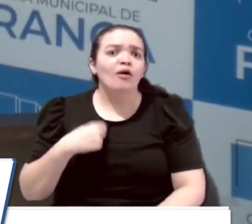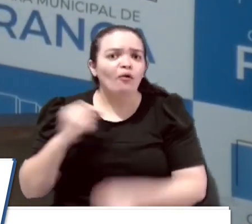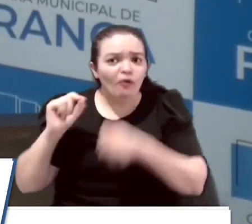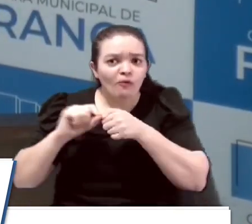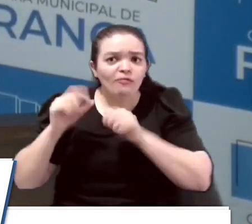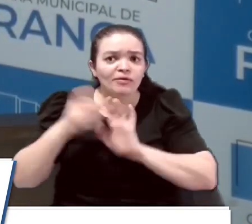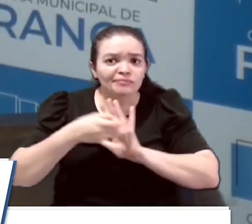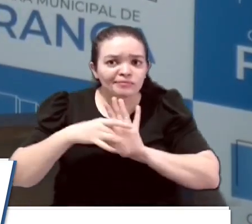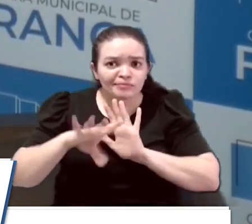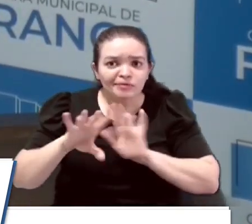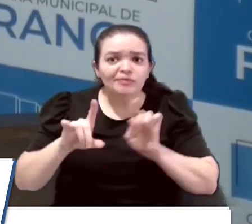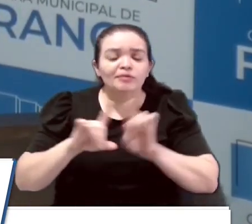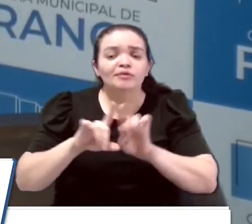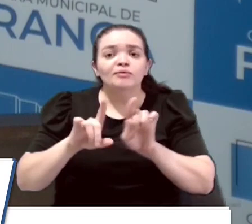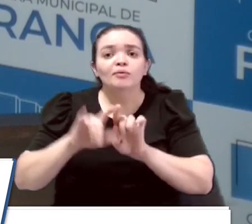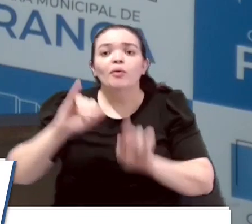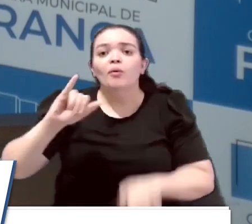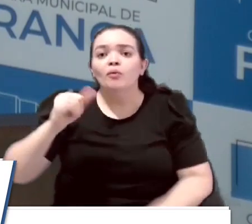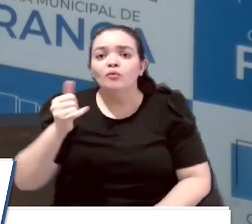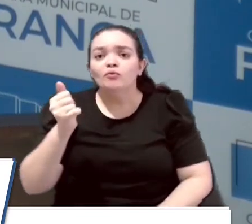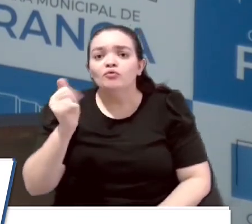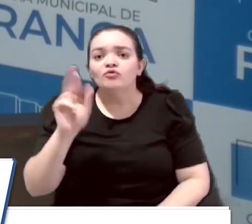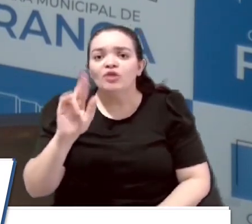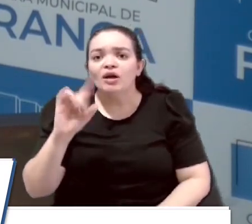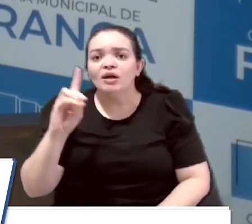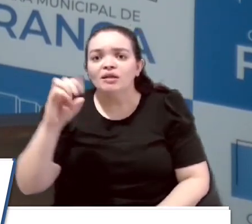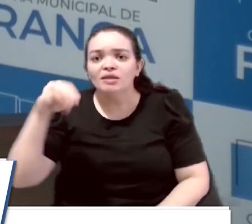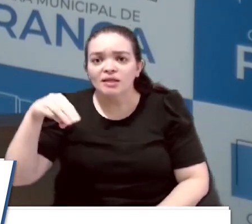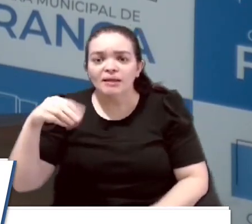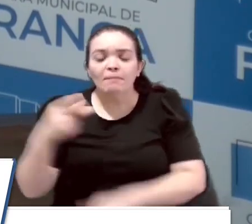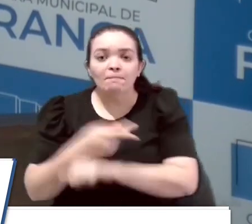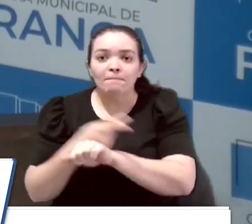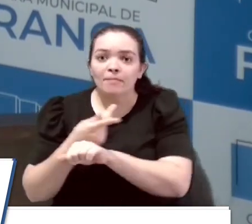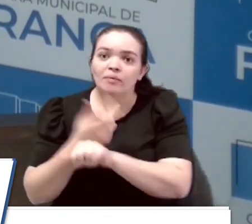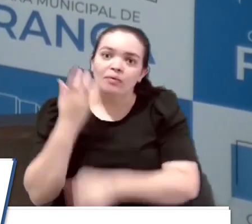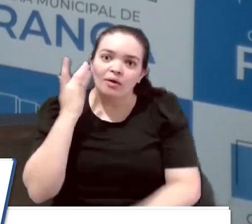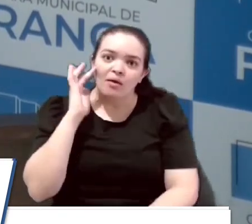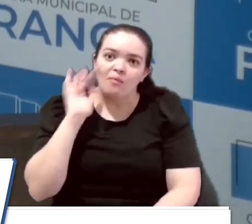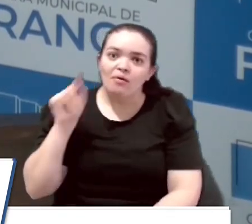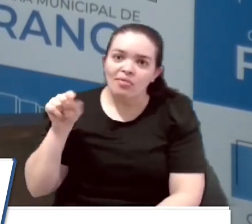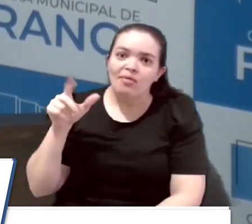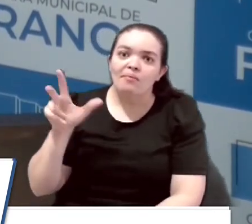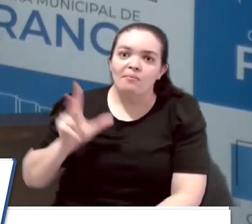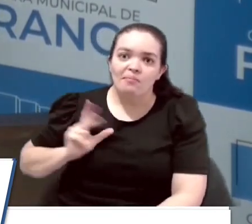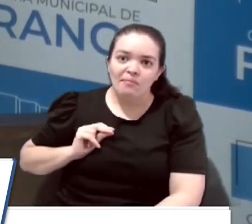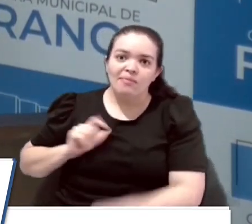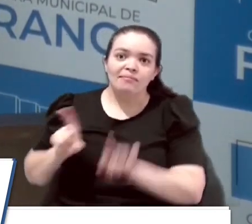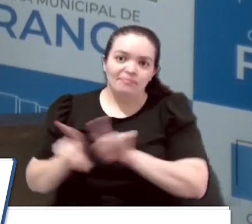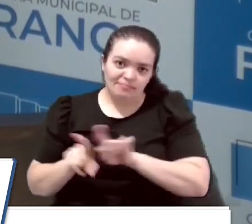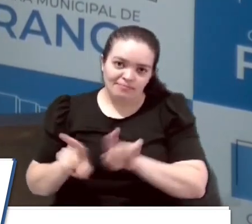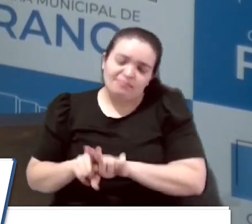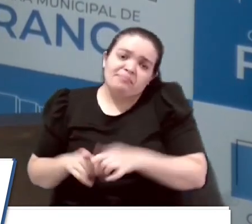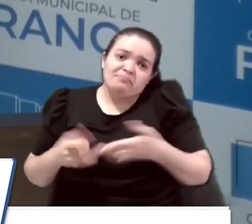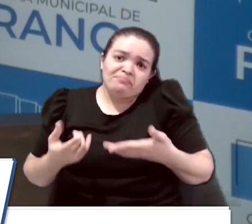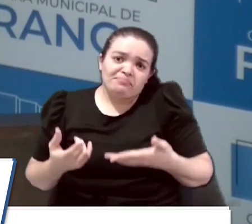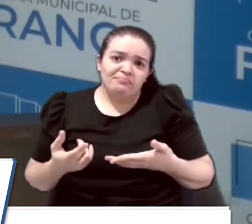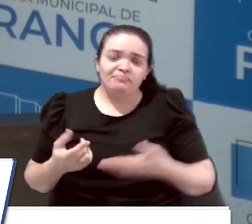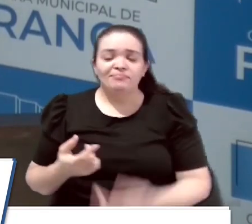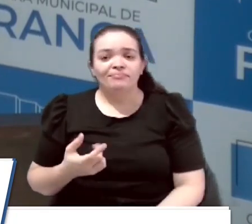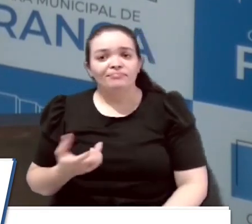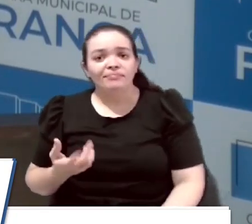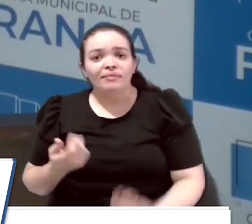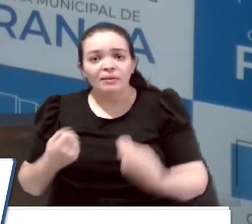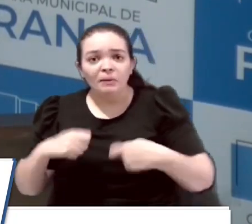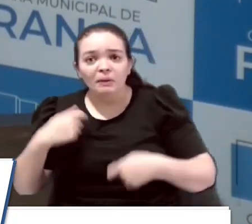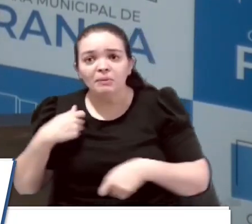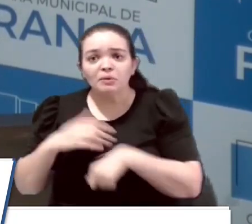o Jardim Palmeiras, que o Reinaldo busca, eu acho que lá merece um também. Mas aí, Reinaldo, a gente tem que ir lá